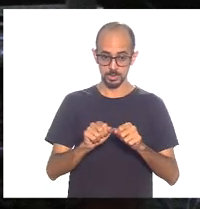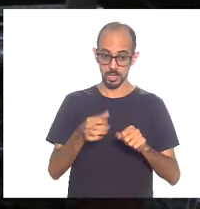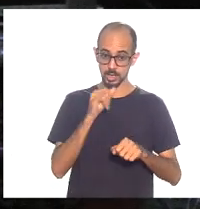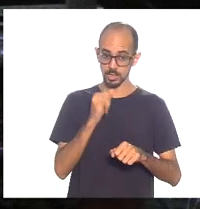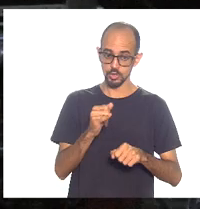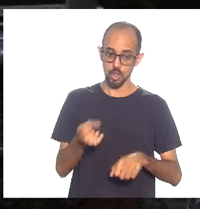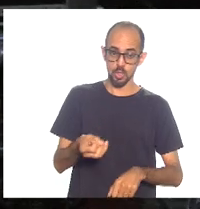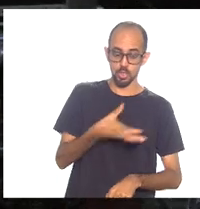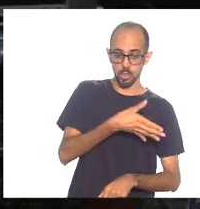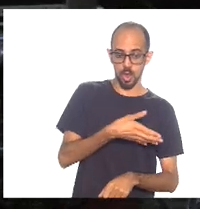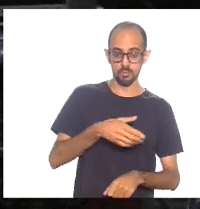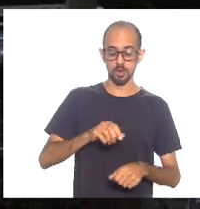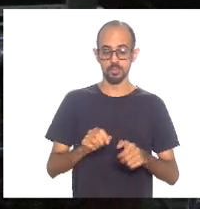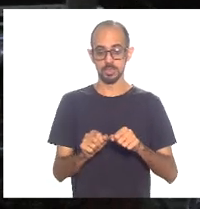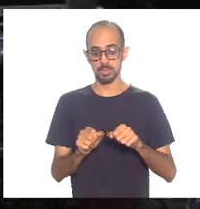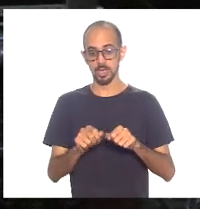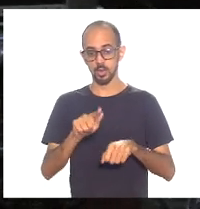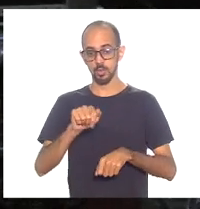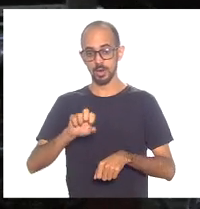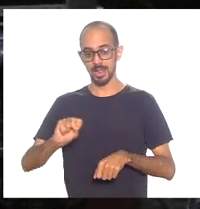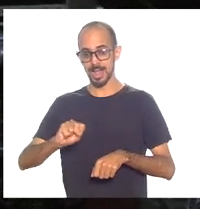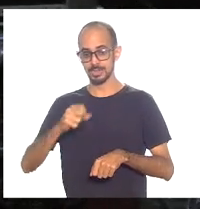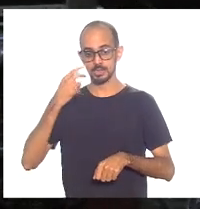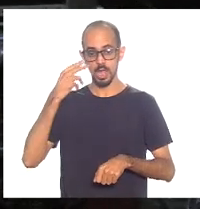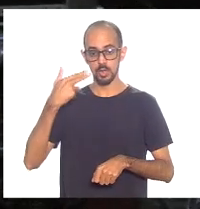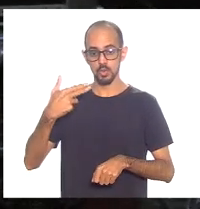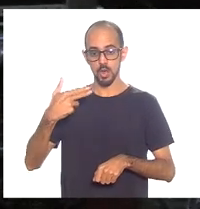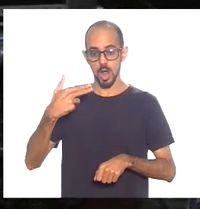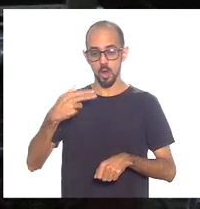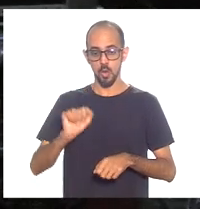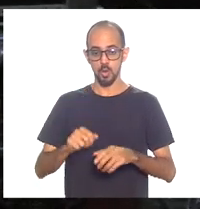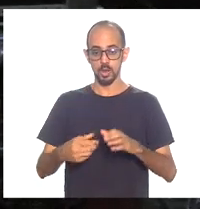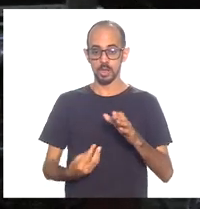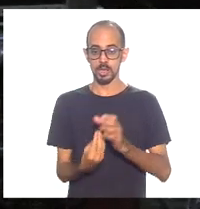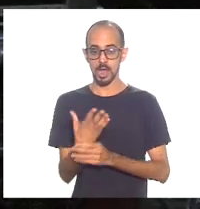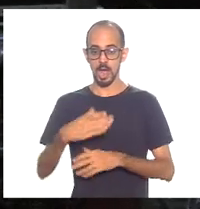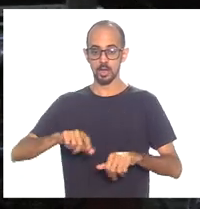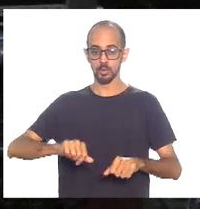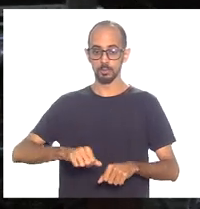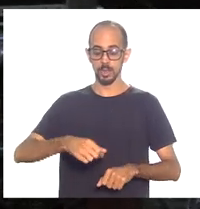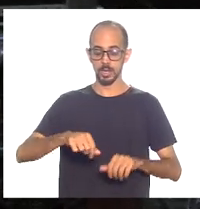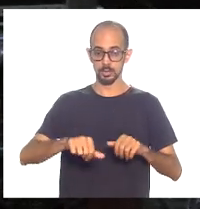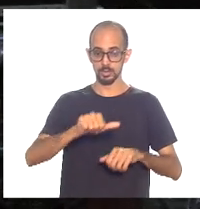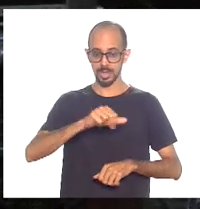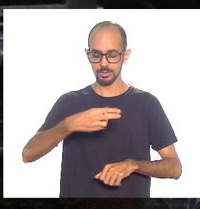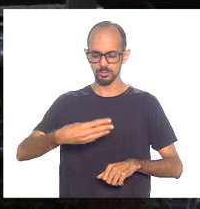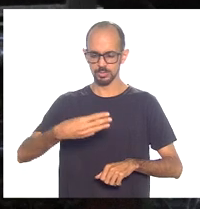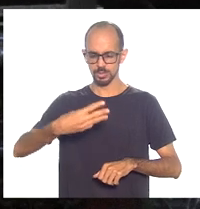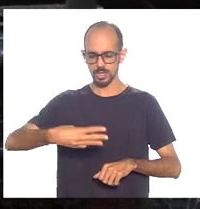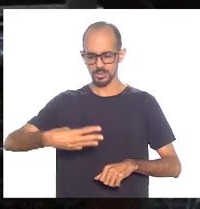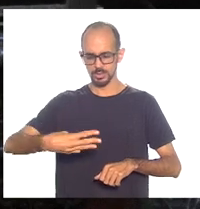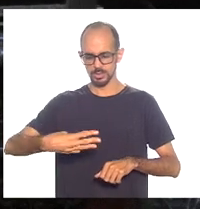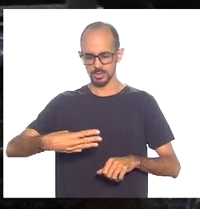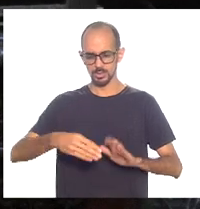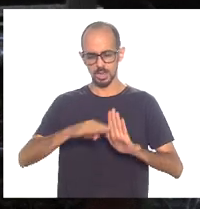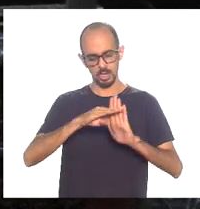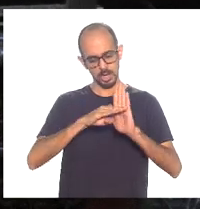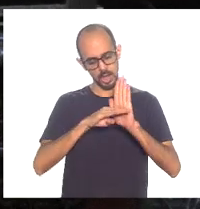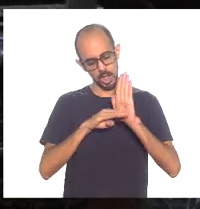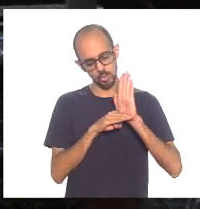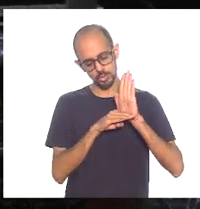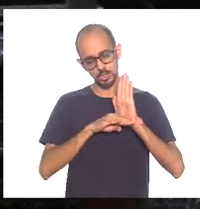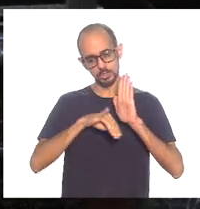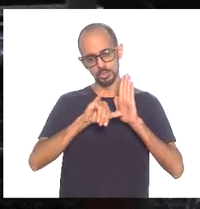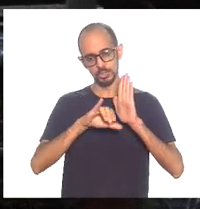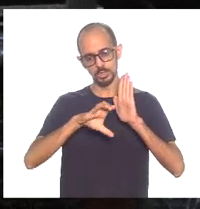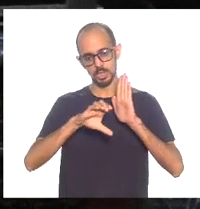do gás natural, conforme autorizado pela cláusula 13ª do convênio ICMS 190 de 17, aderindo